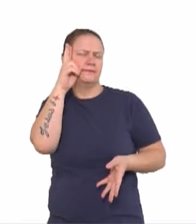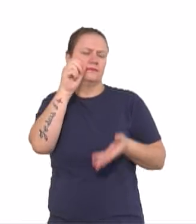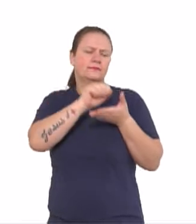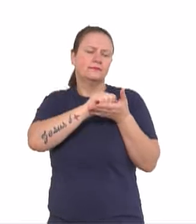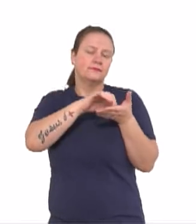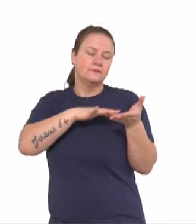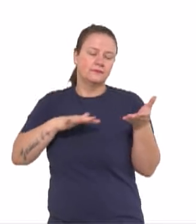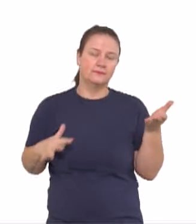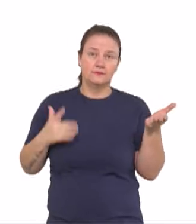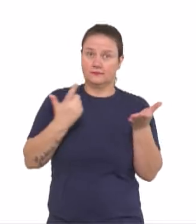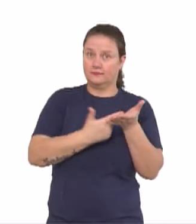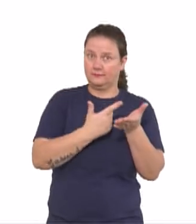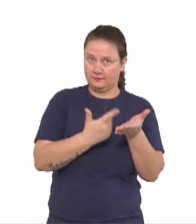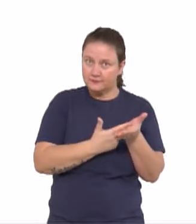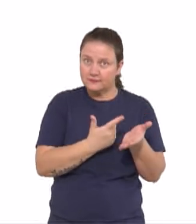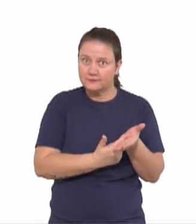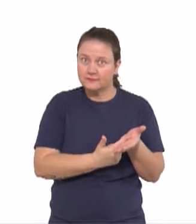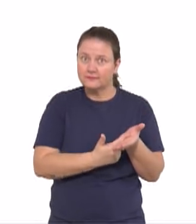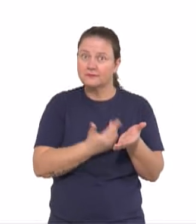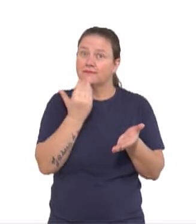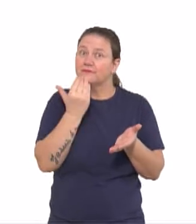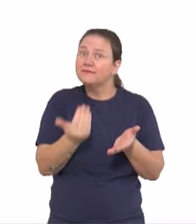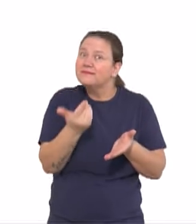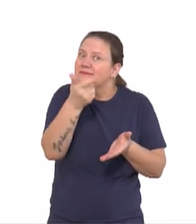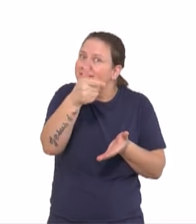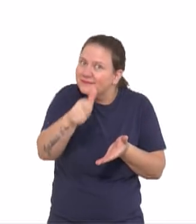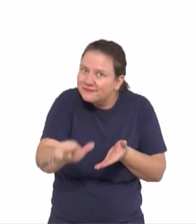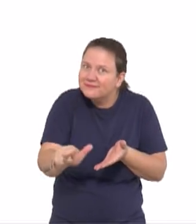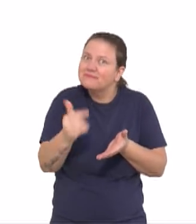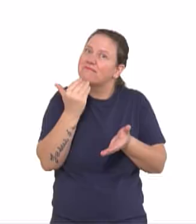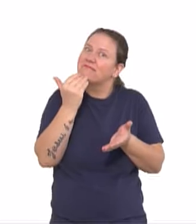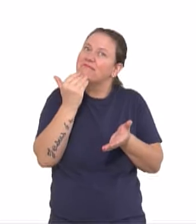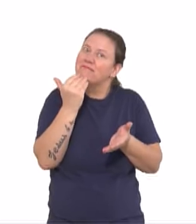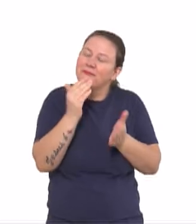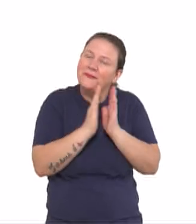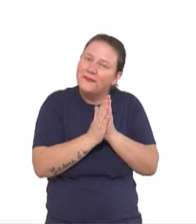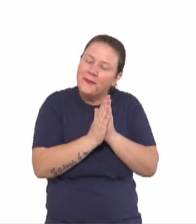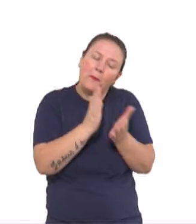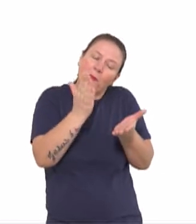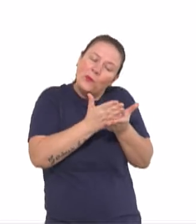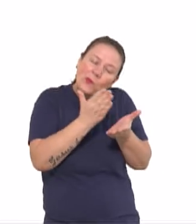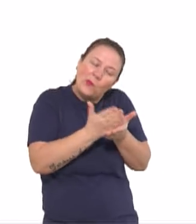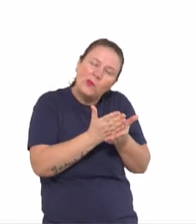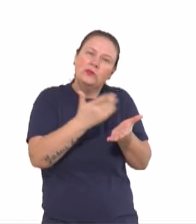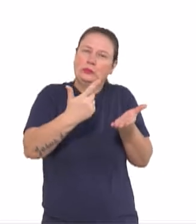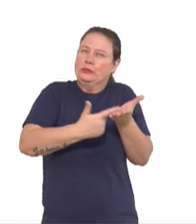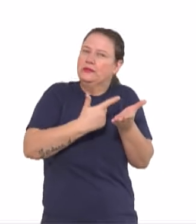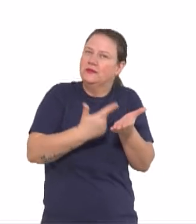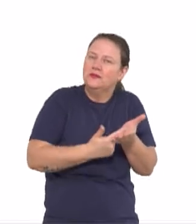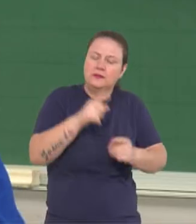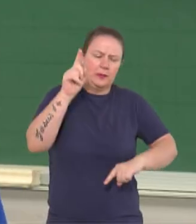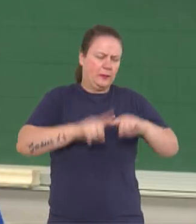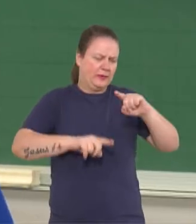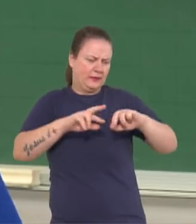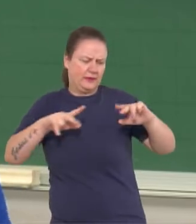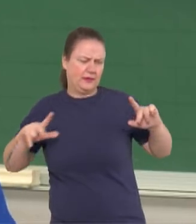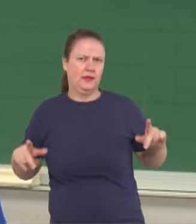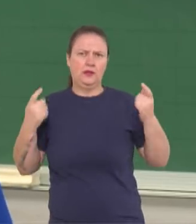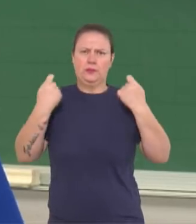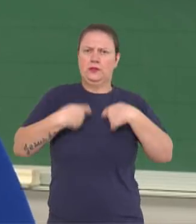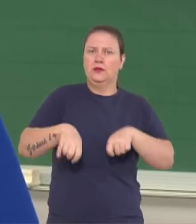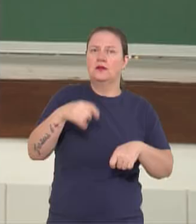atividades do livro didático, né? Então, peço mais uma vez que vocês peguem aí o livro que vocês têm em casa, os materiais